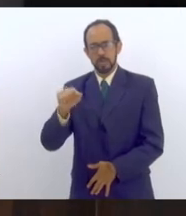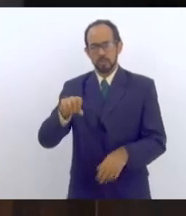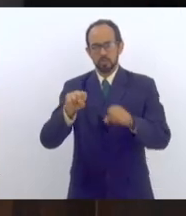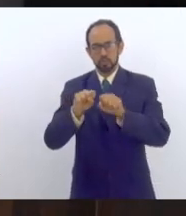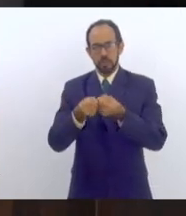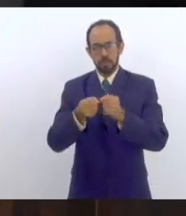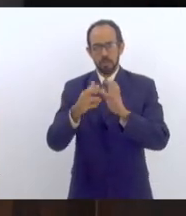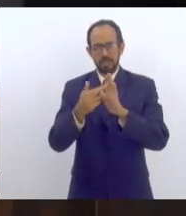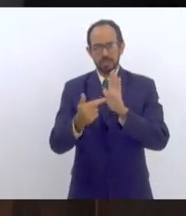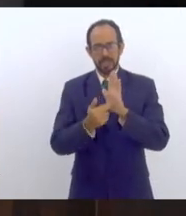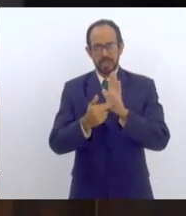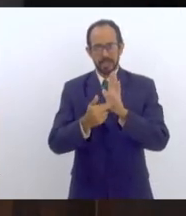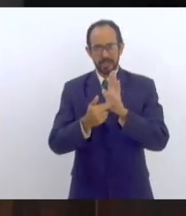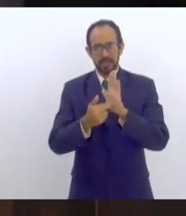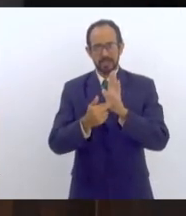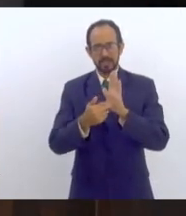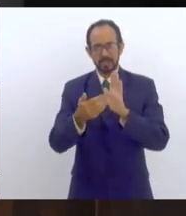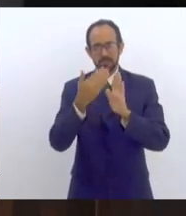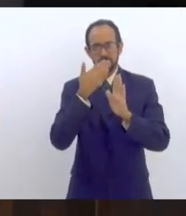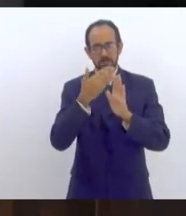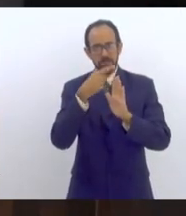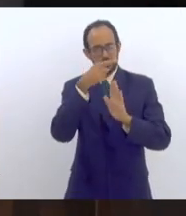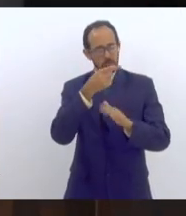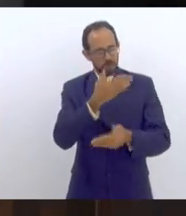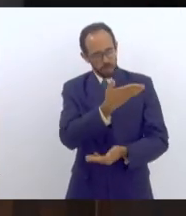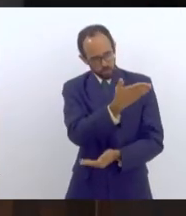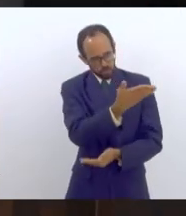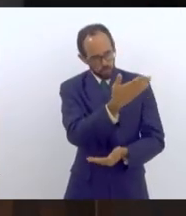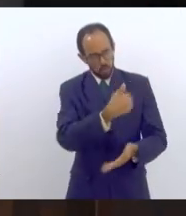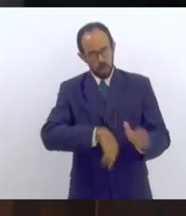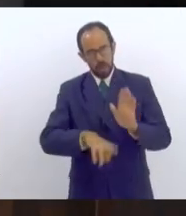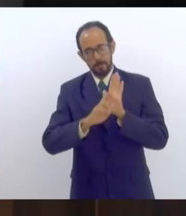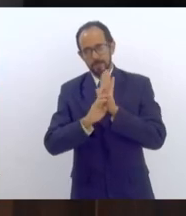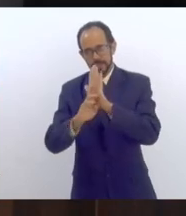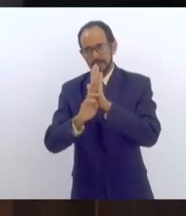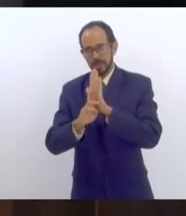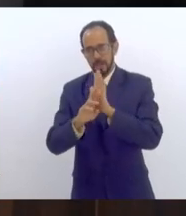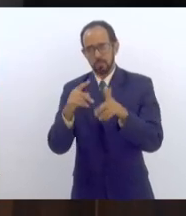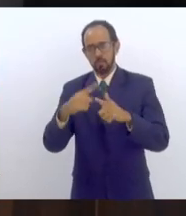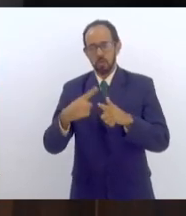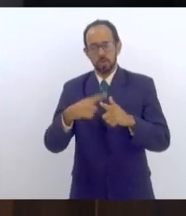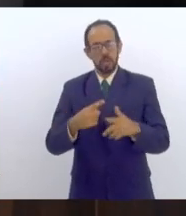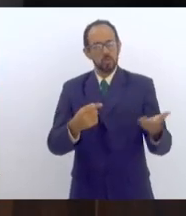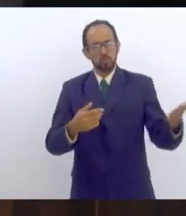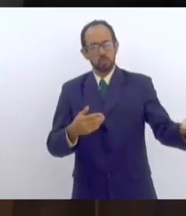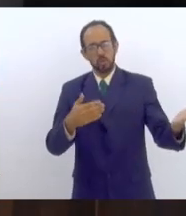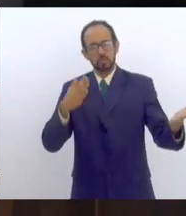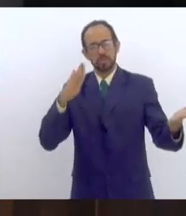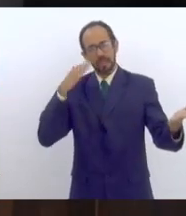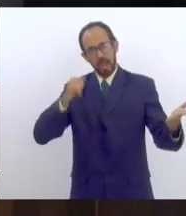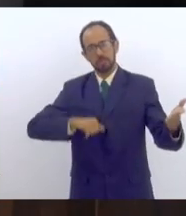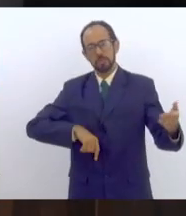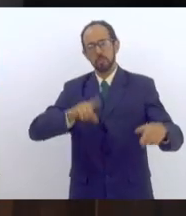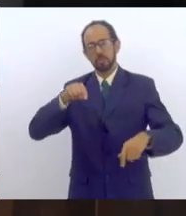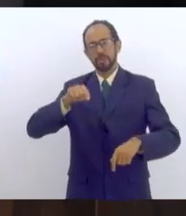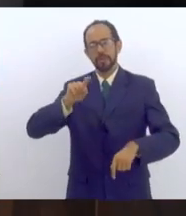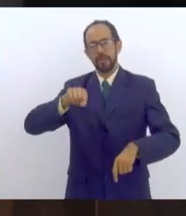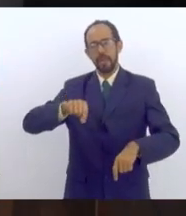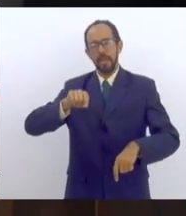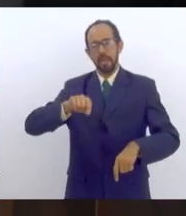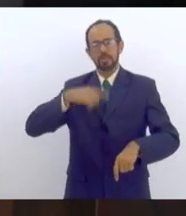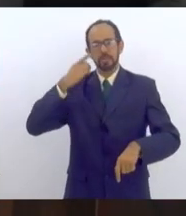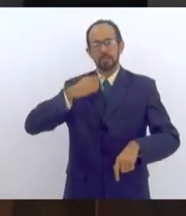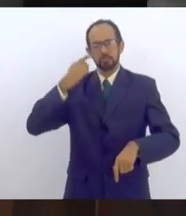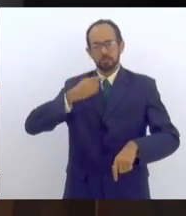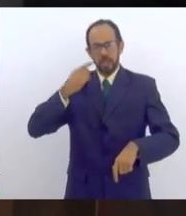Pedimos ao governador para sua figura representá-lo, porque o senhor sabe bem o que é ser parlamentar, o que é passar aqui nessa